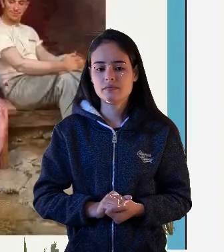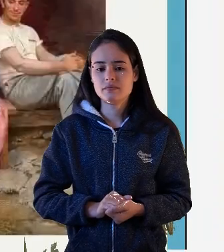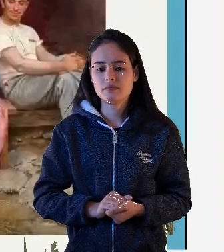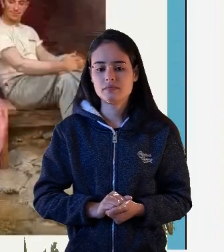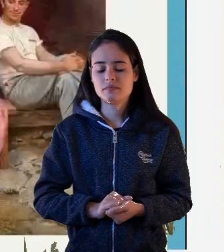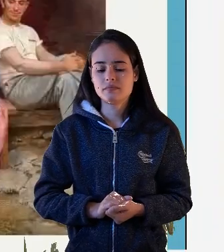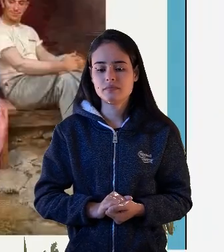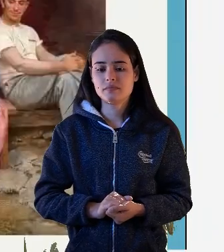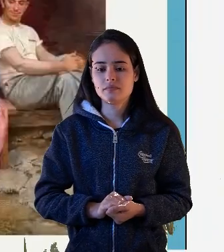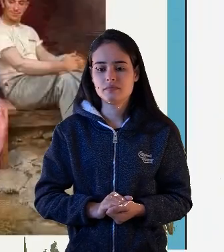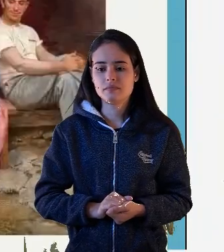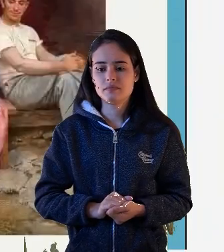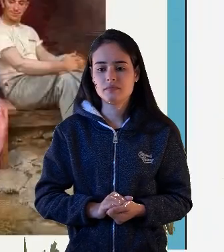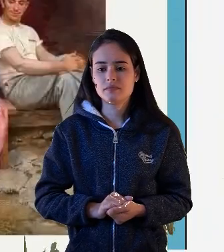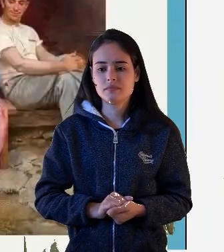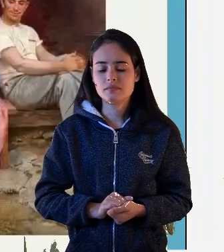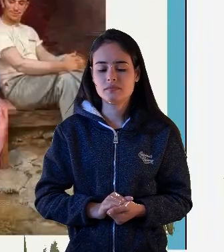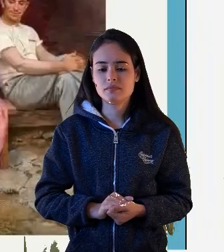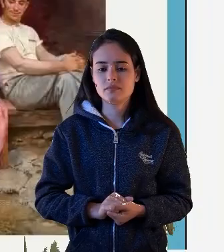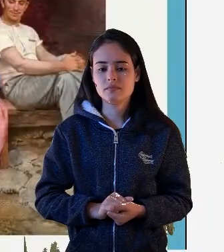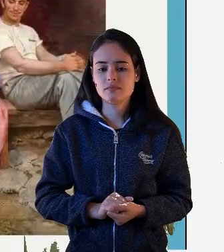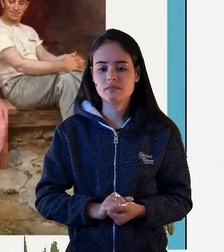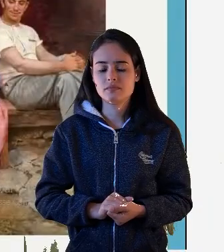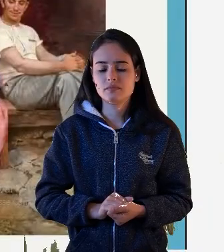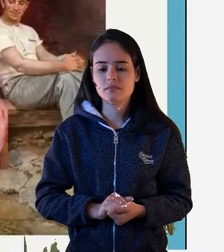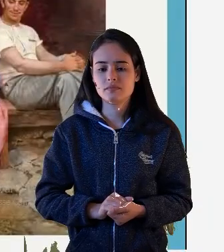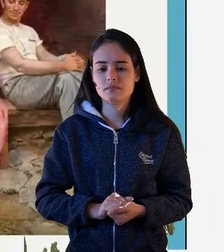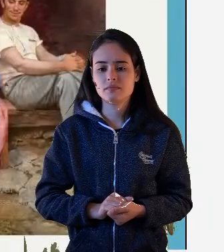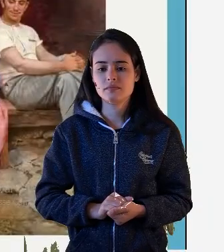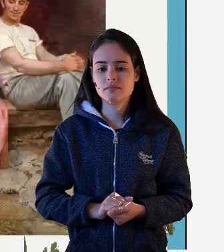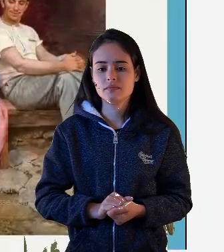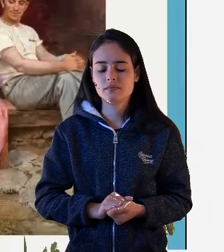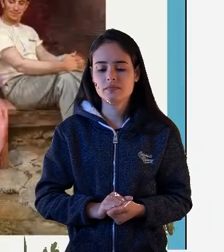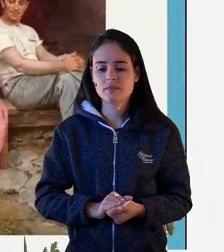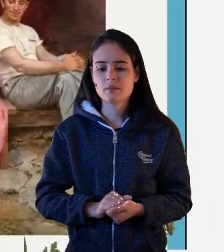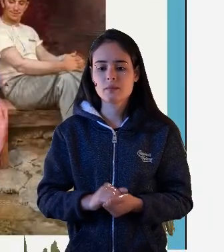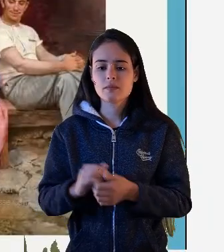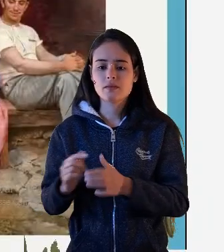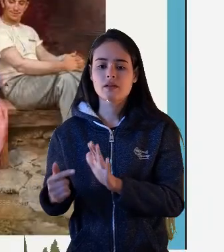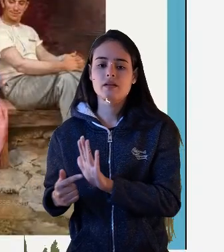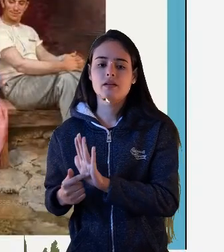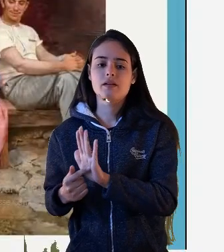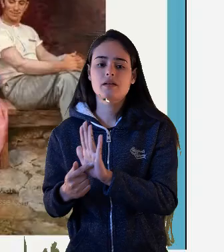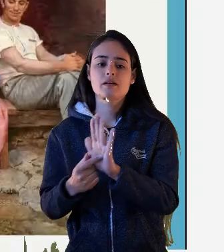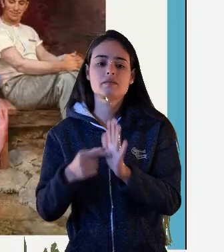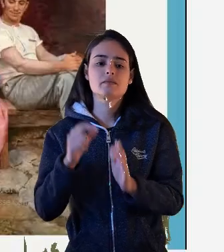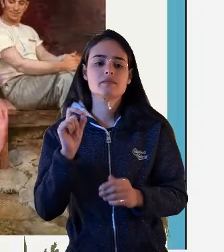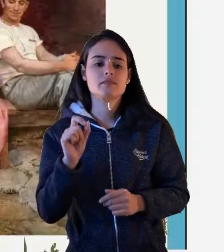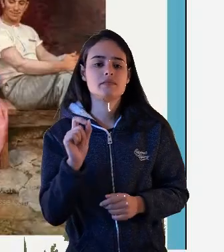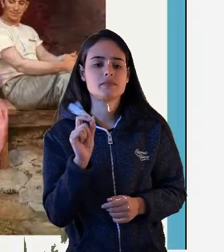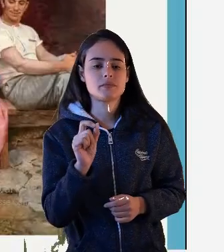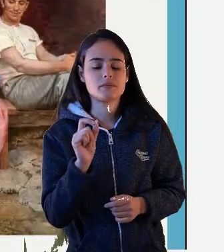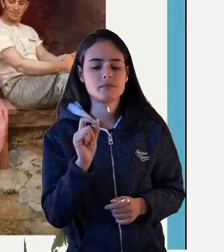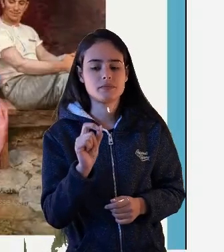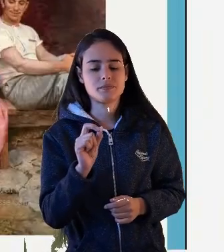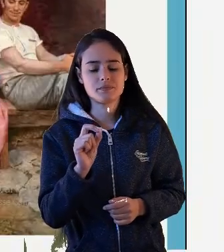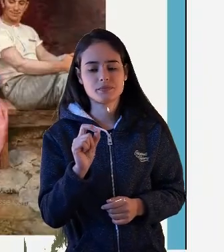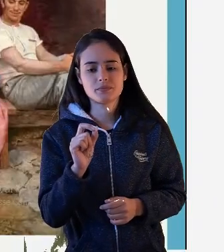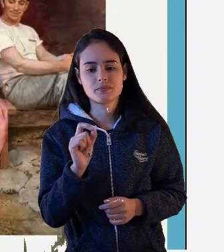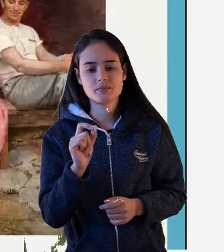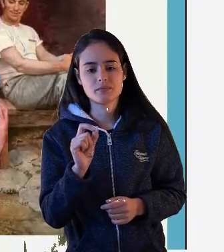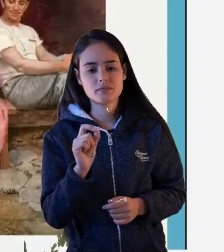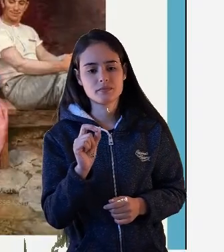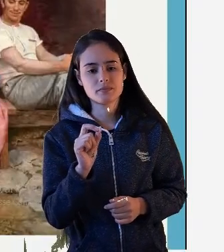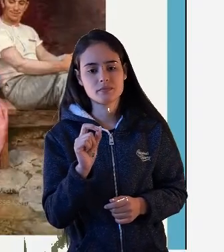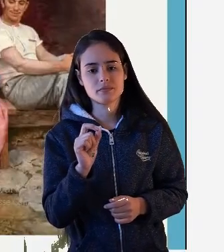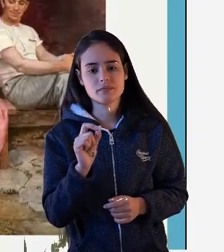né? Então, o rosto, né, o jeito como o homem olha, né, para a criança, feliz, sorrindo, né, tipo, olha o que eu